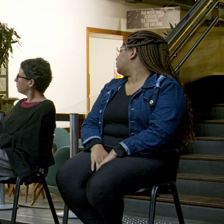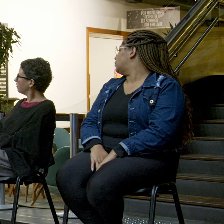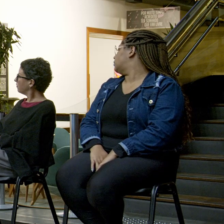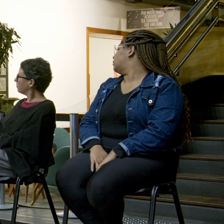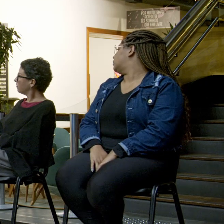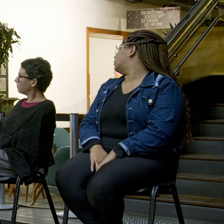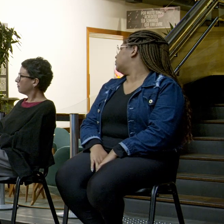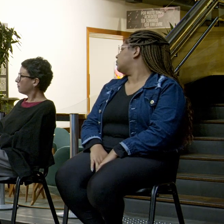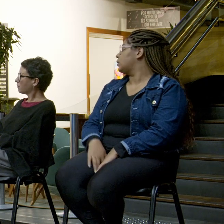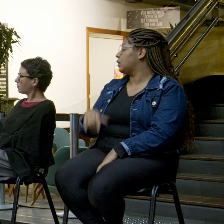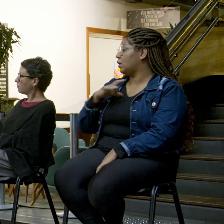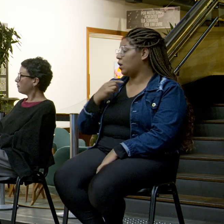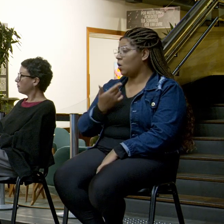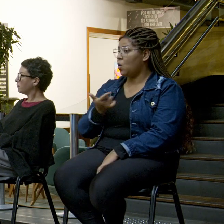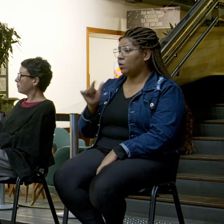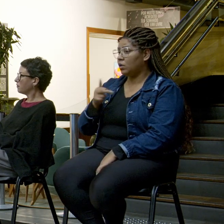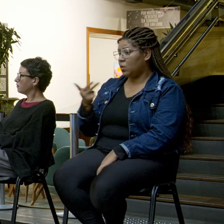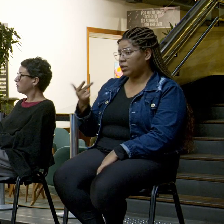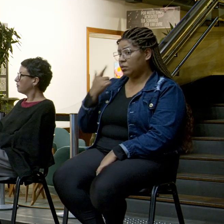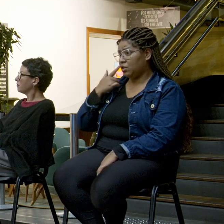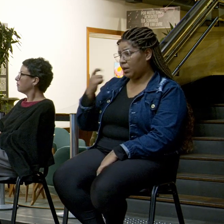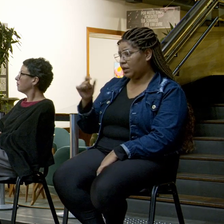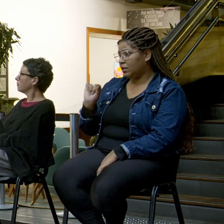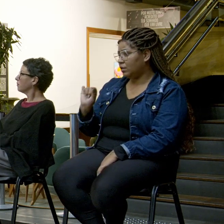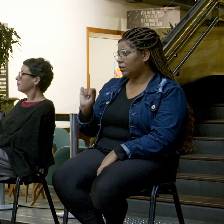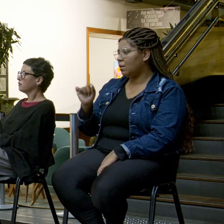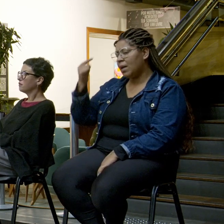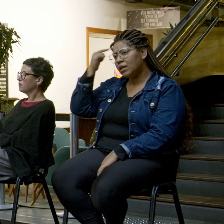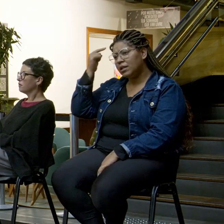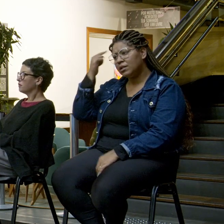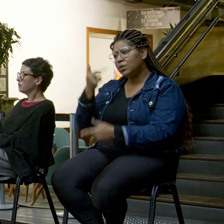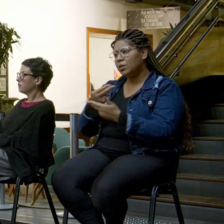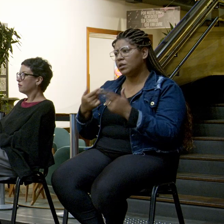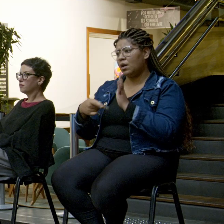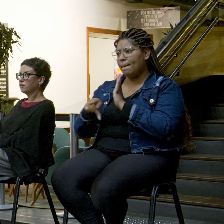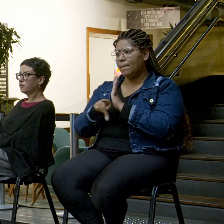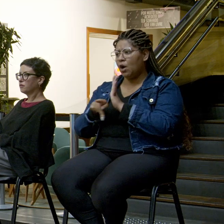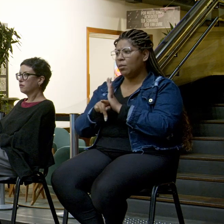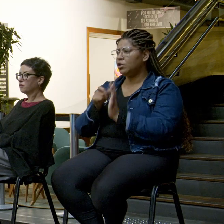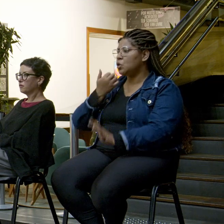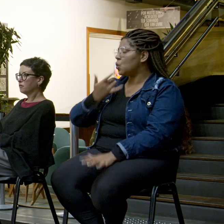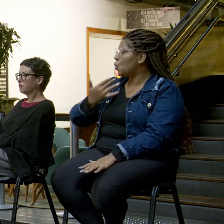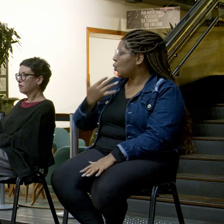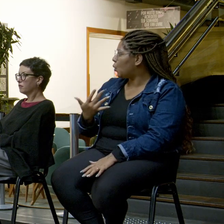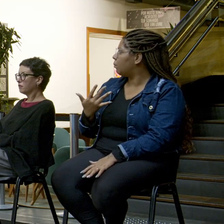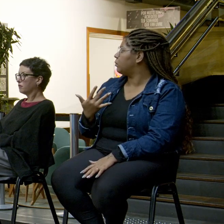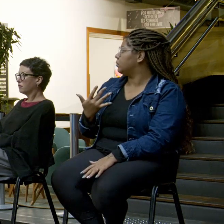E uma coisa que também me chama muito a atenção, acho que pensando nessa ideia de corpo, são essa série de trabalhos com papéis,